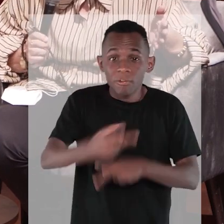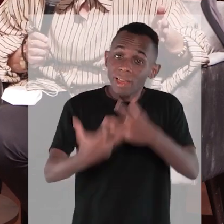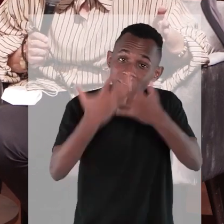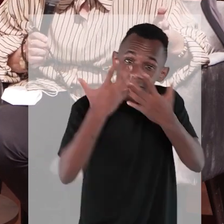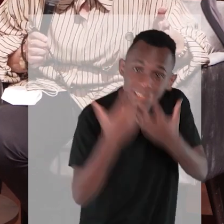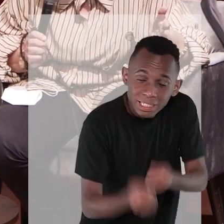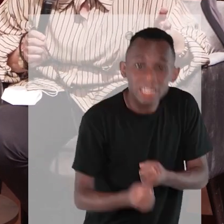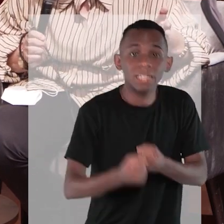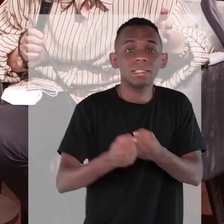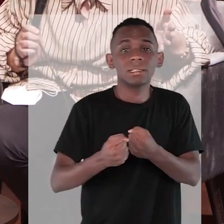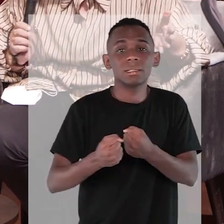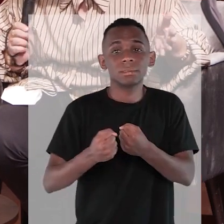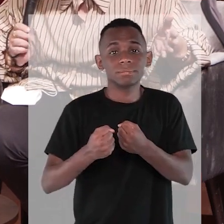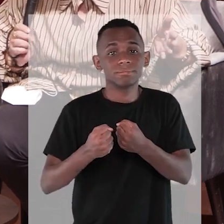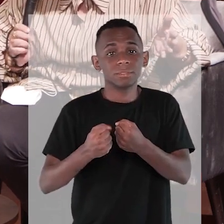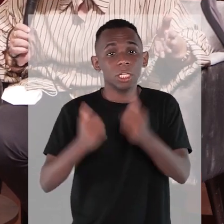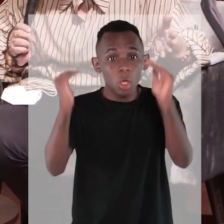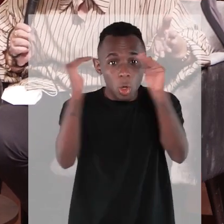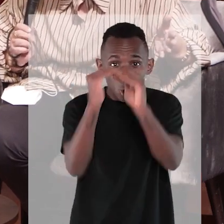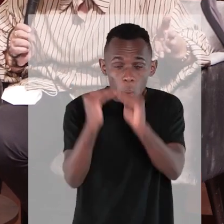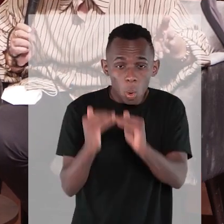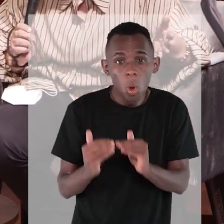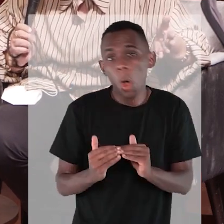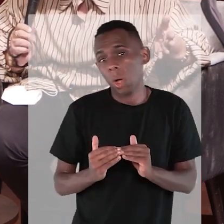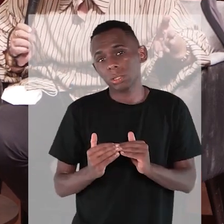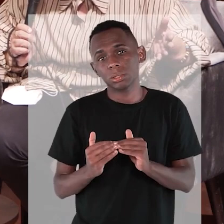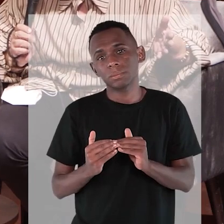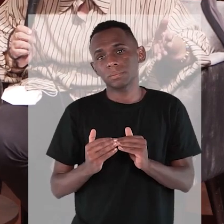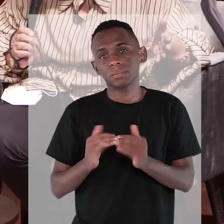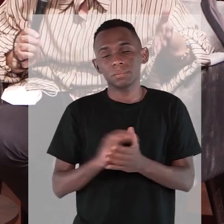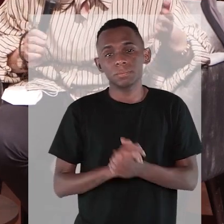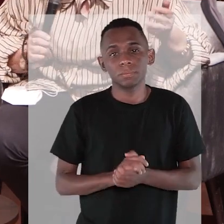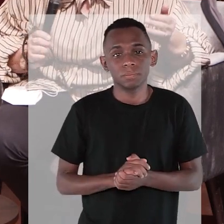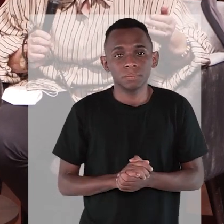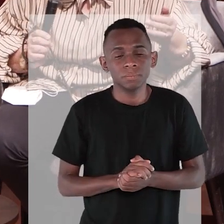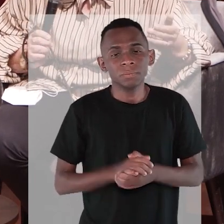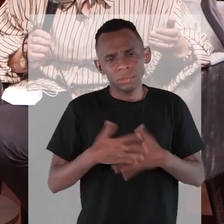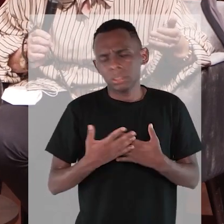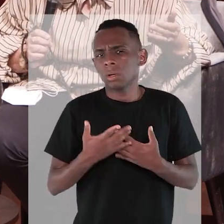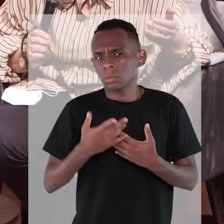a gente estava... 2 anos e meio, né? Quando a gente estava terminando o livro,